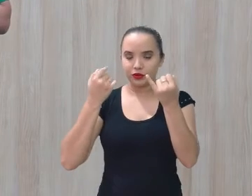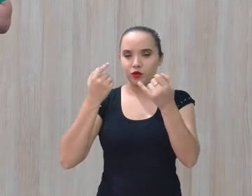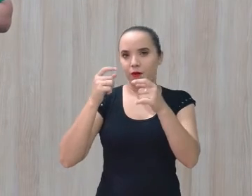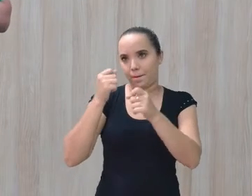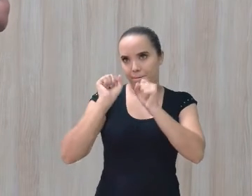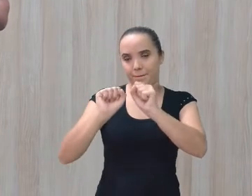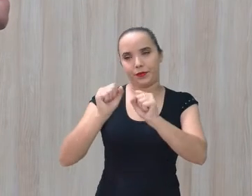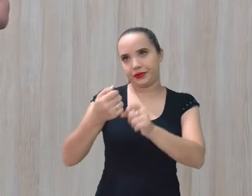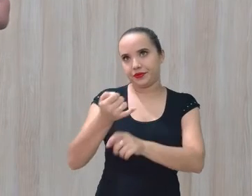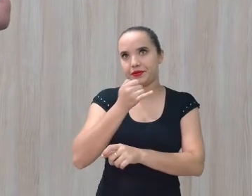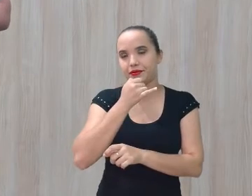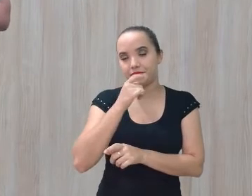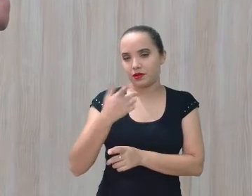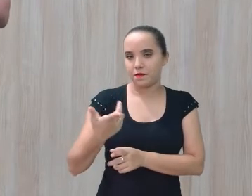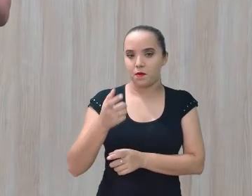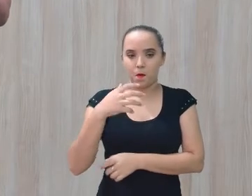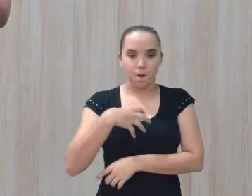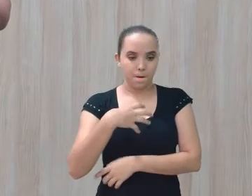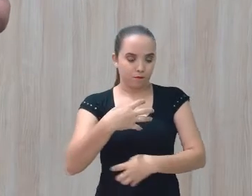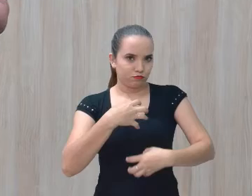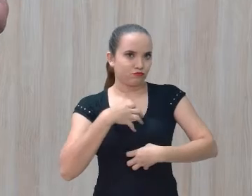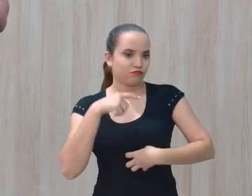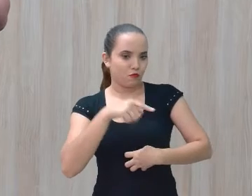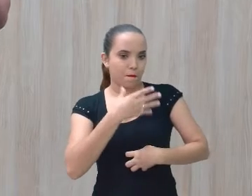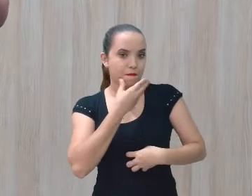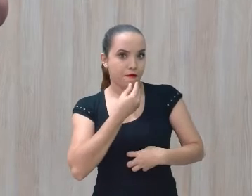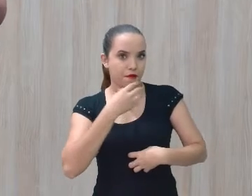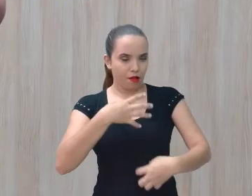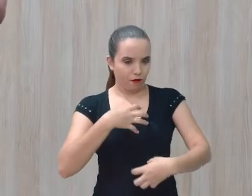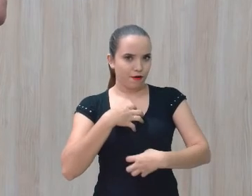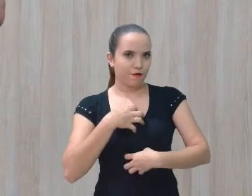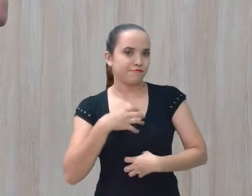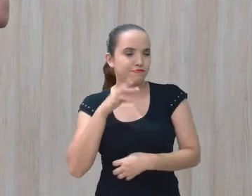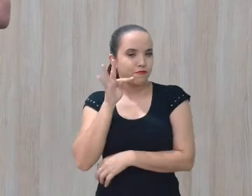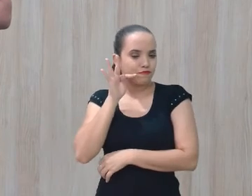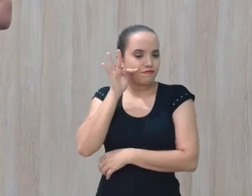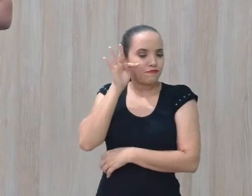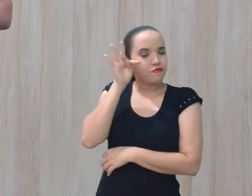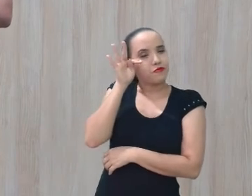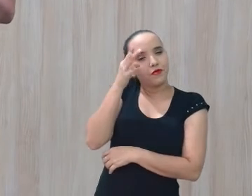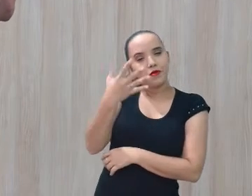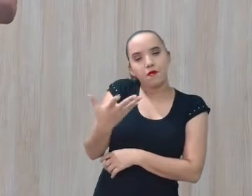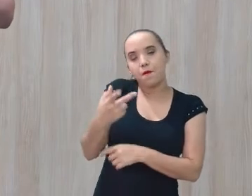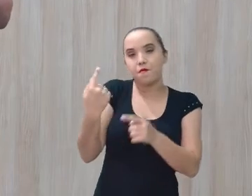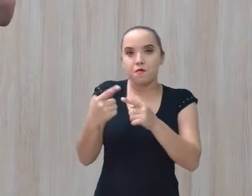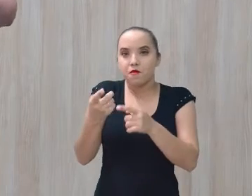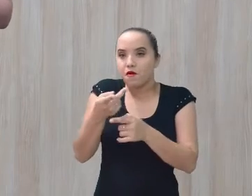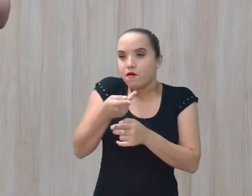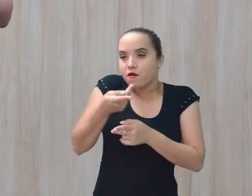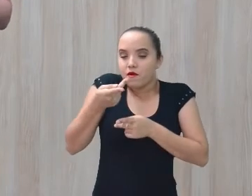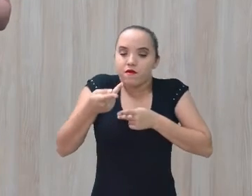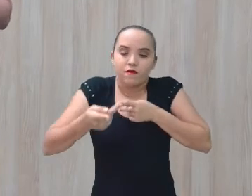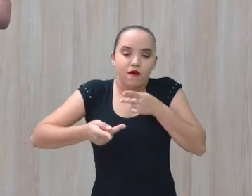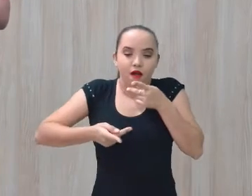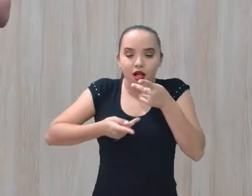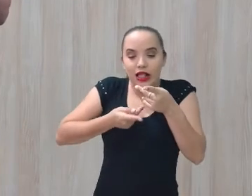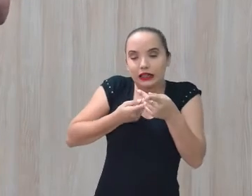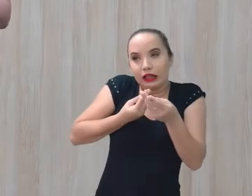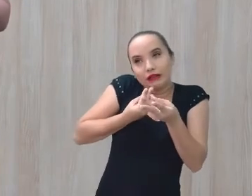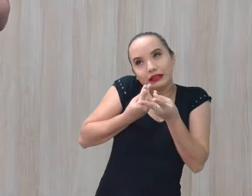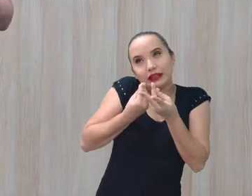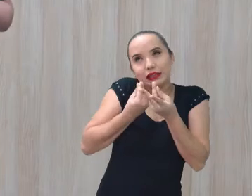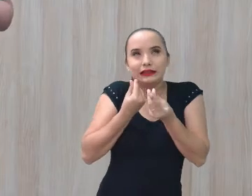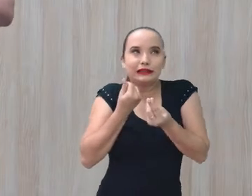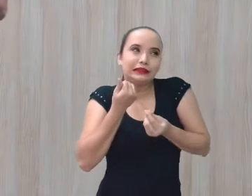tímido, falando sobre esse momento, né, de conquista, e aí ele não tem palavras, e aí só